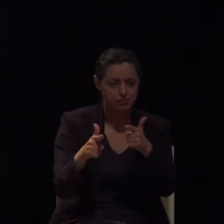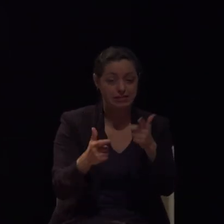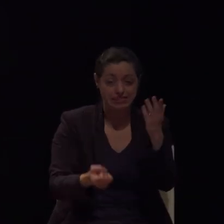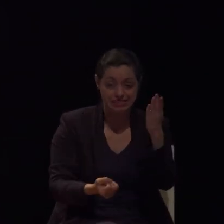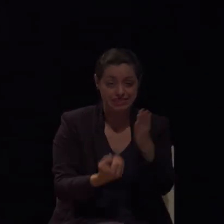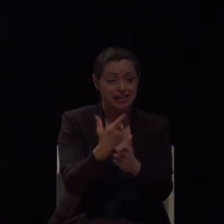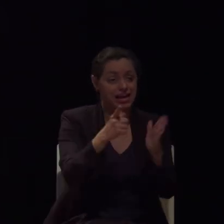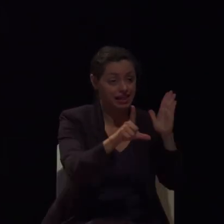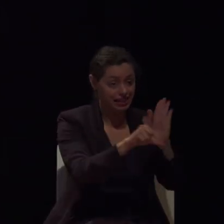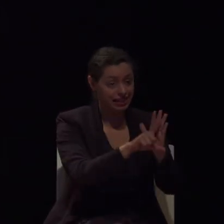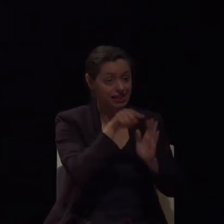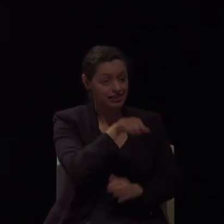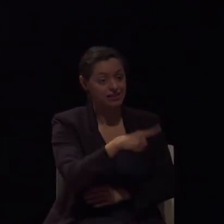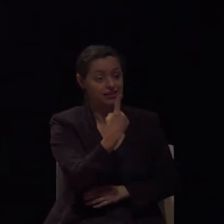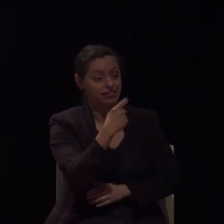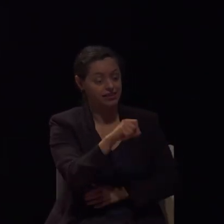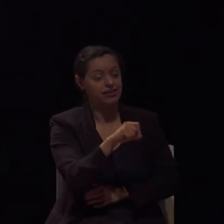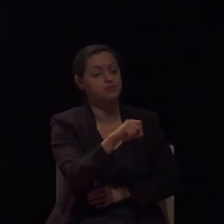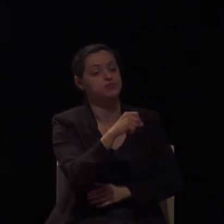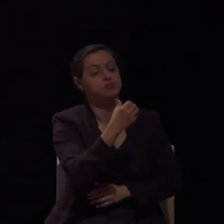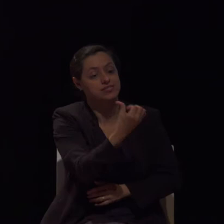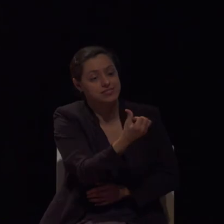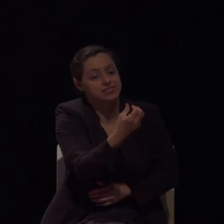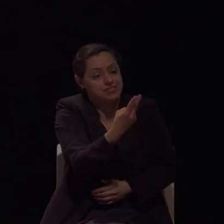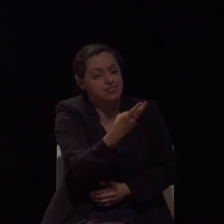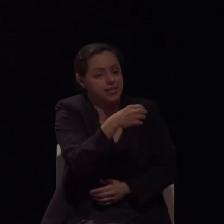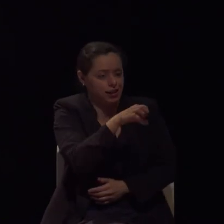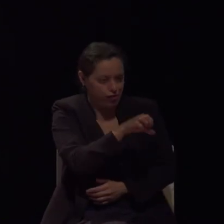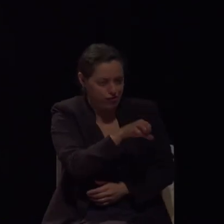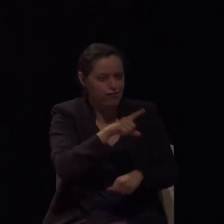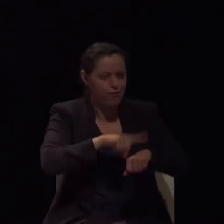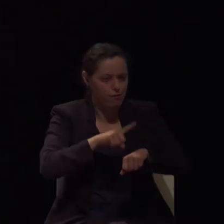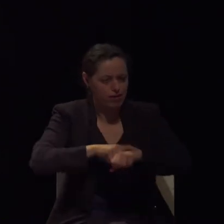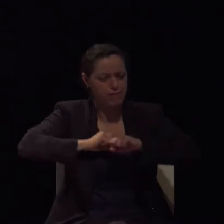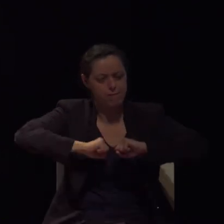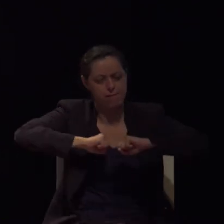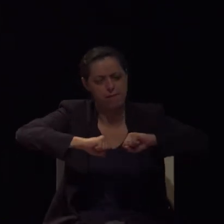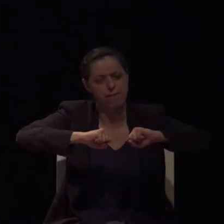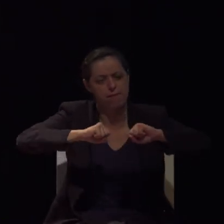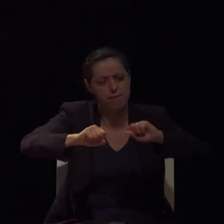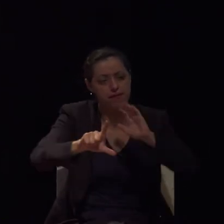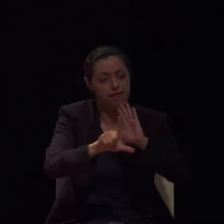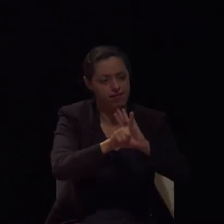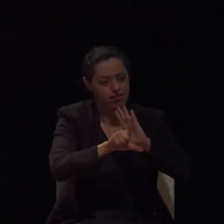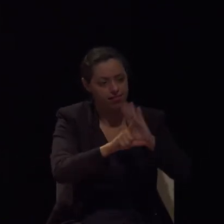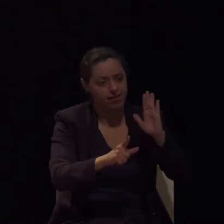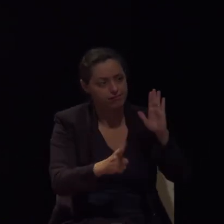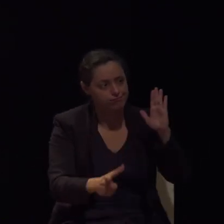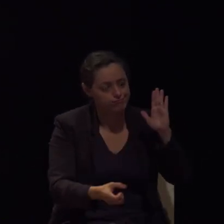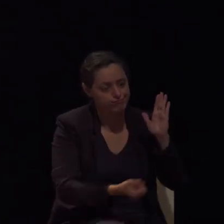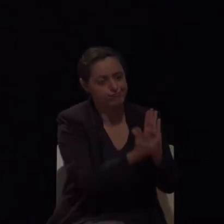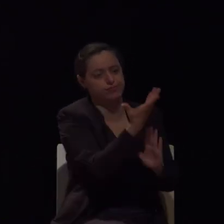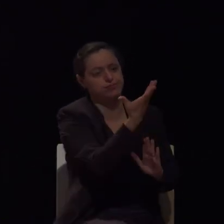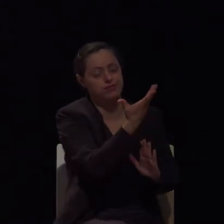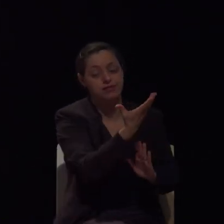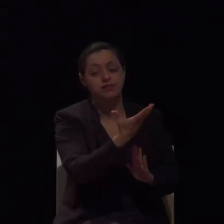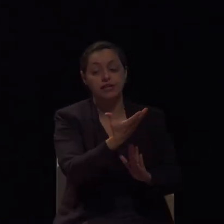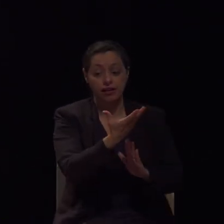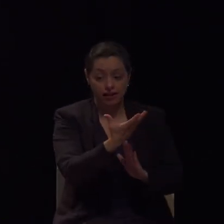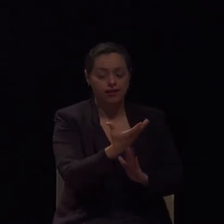chama de 10.639 hoje e outros benefícios conseguidos pelo menino e pela